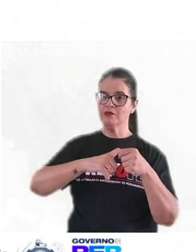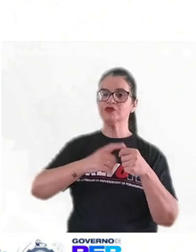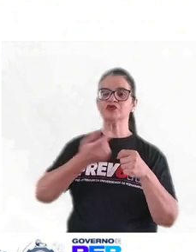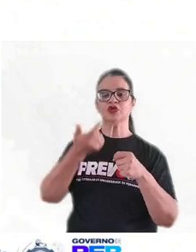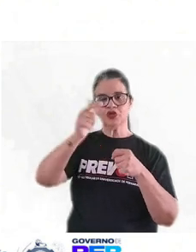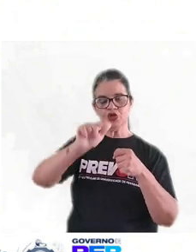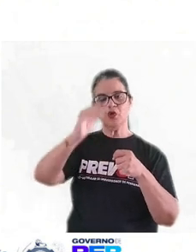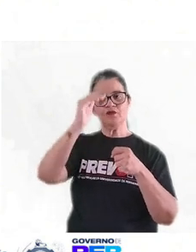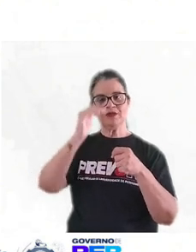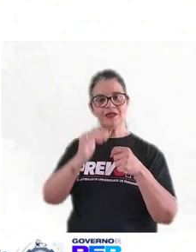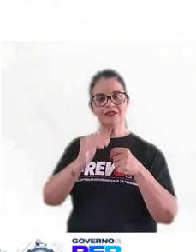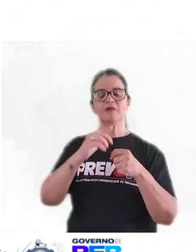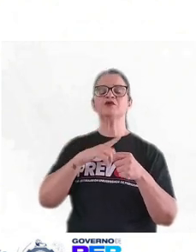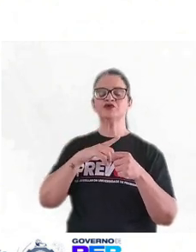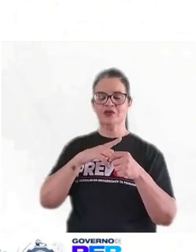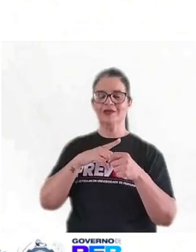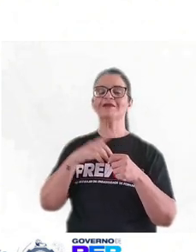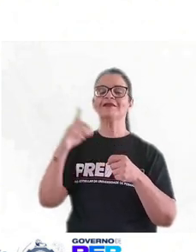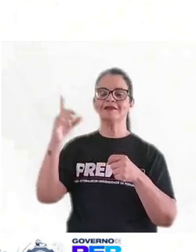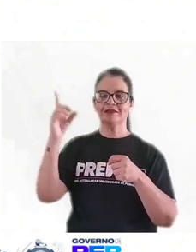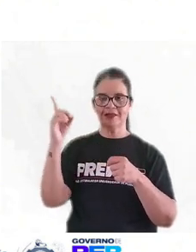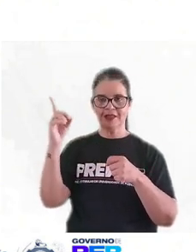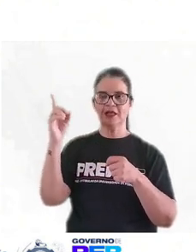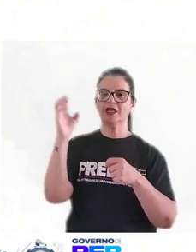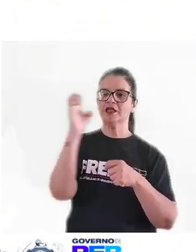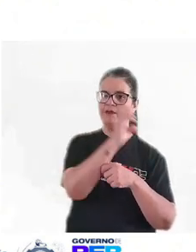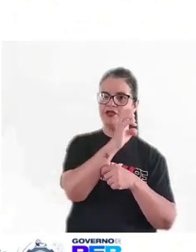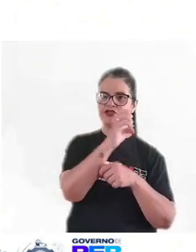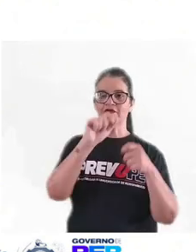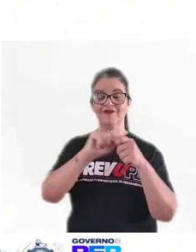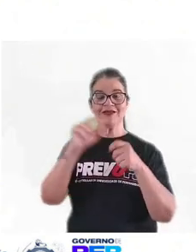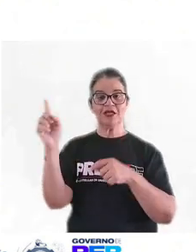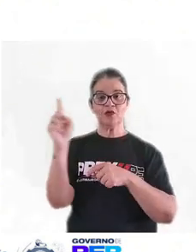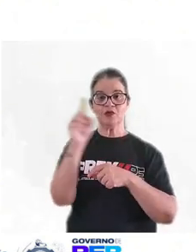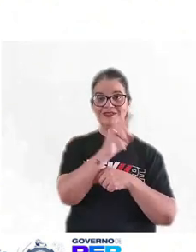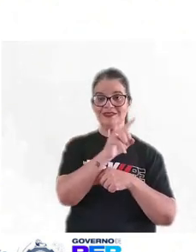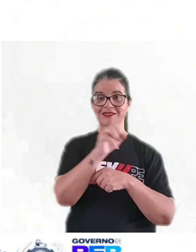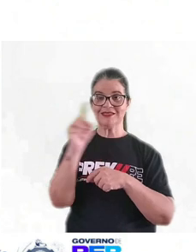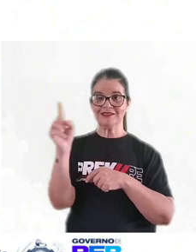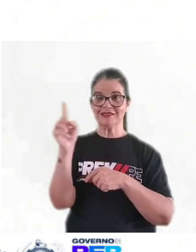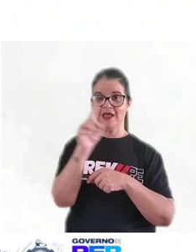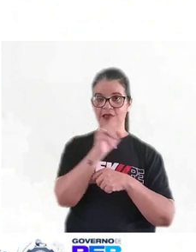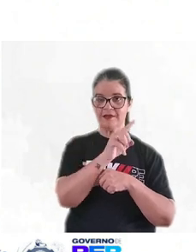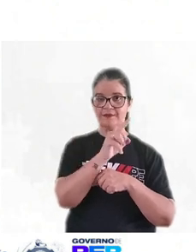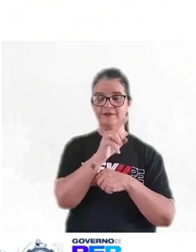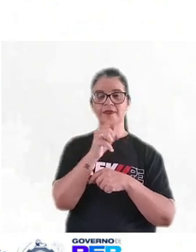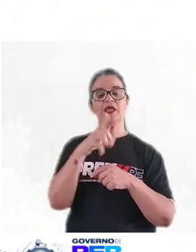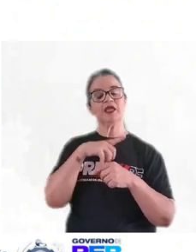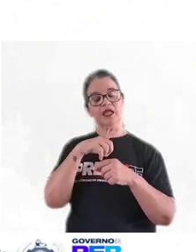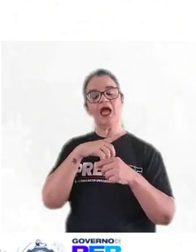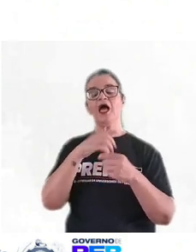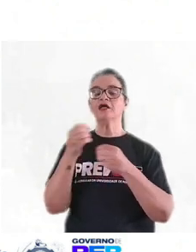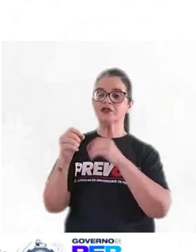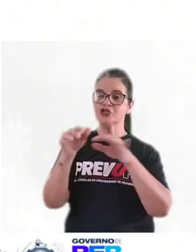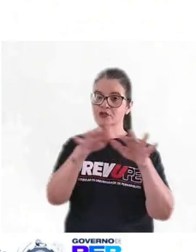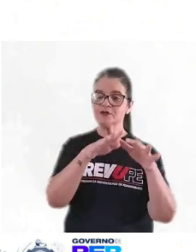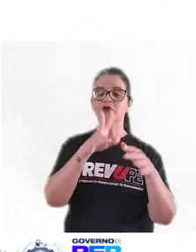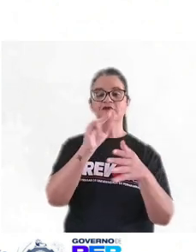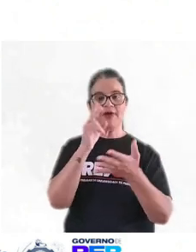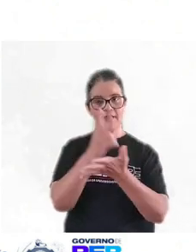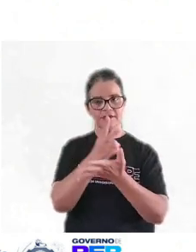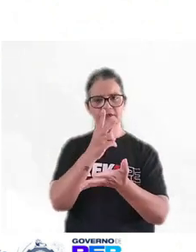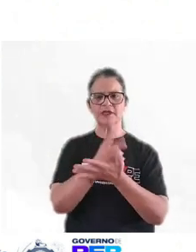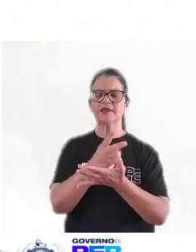voltamos e descemos novamente na diagonal da direita para a esquerda, fazendo esse zigue-zague aqui, tá bom? E a